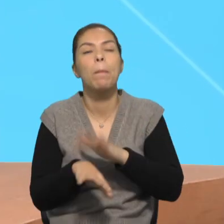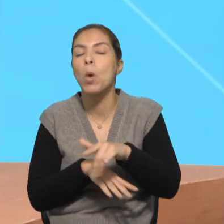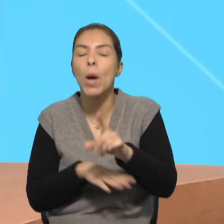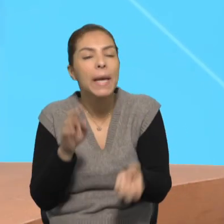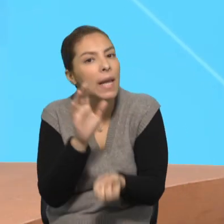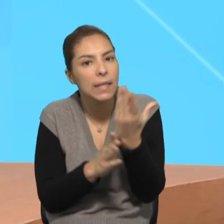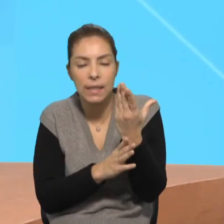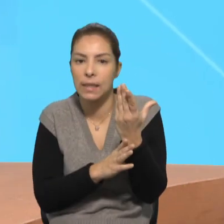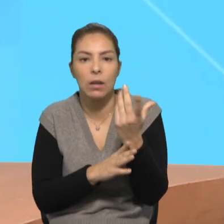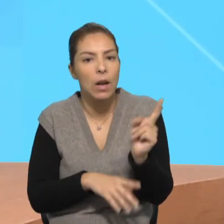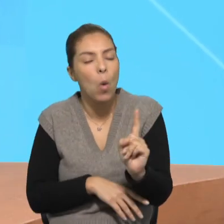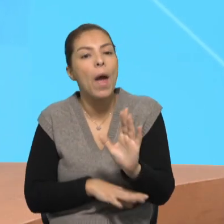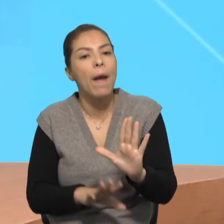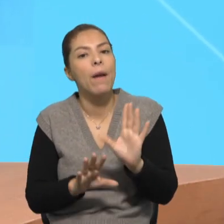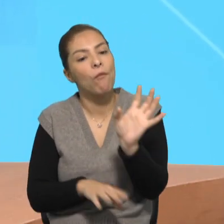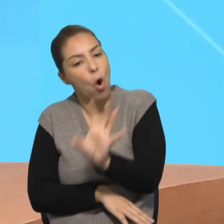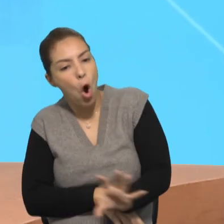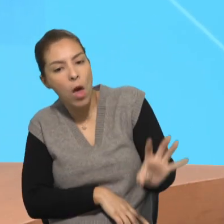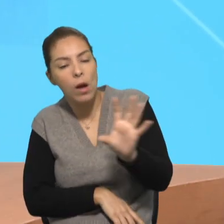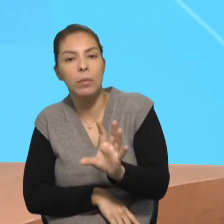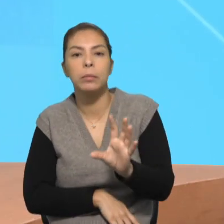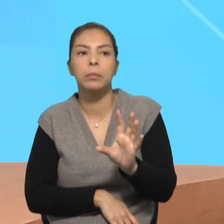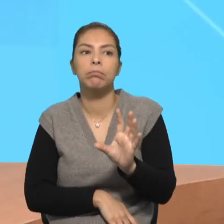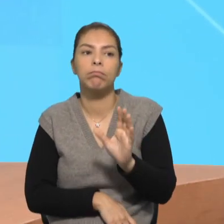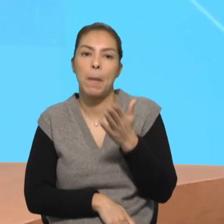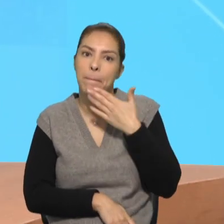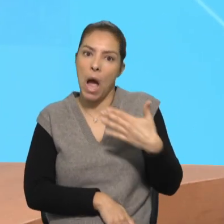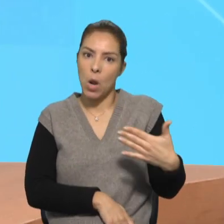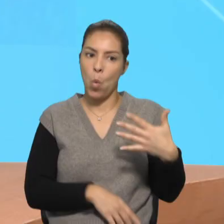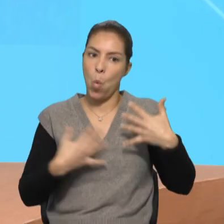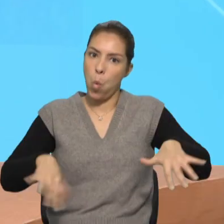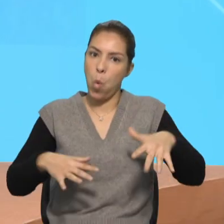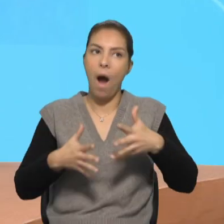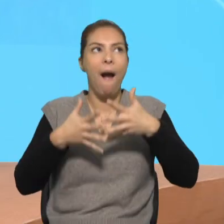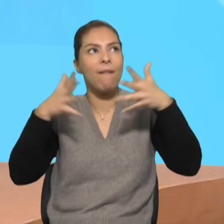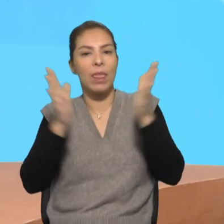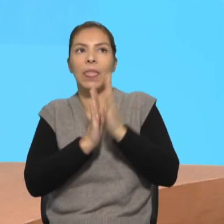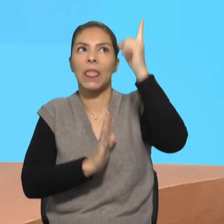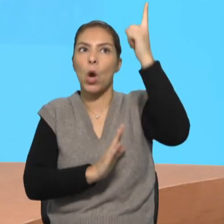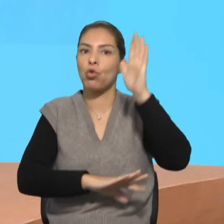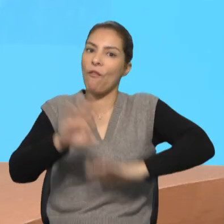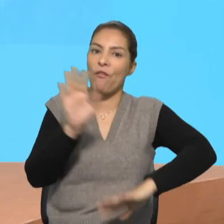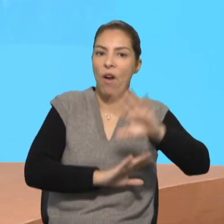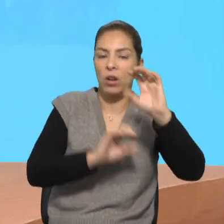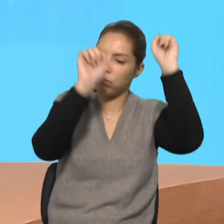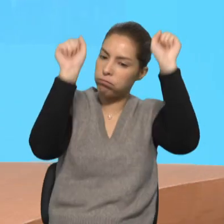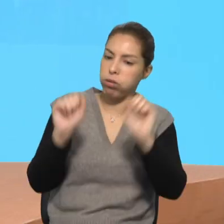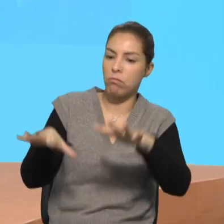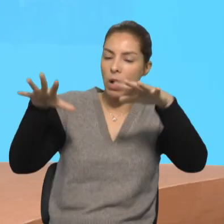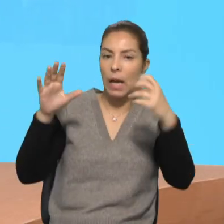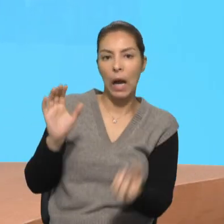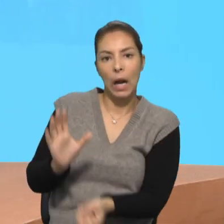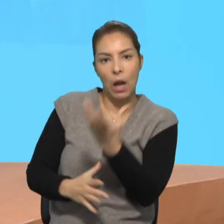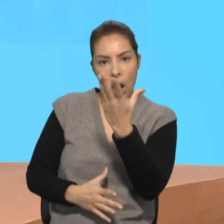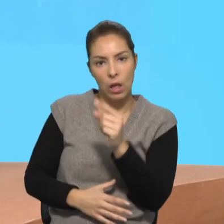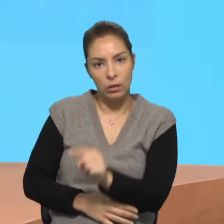canta a criação como o refletor da grandeza e da beleza de Deus. Um bocadinho à maneira do Salmo 8. O